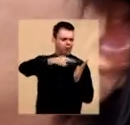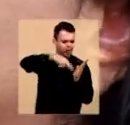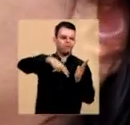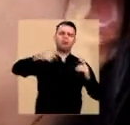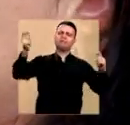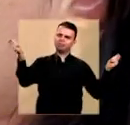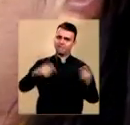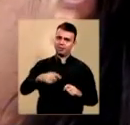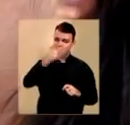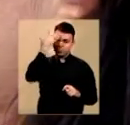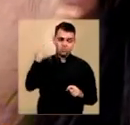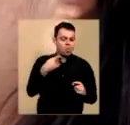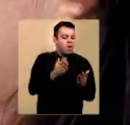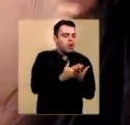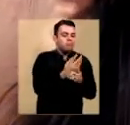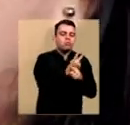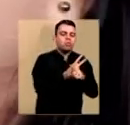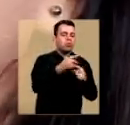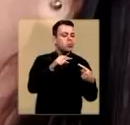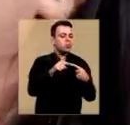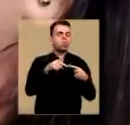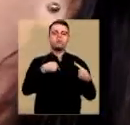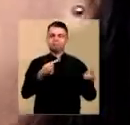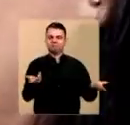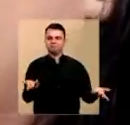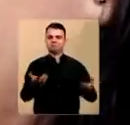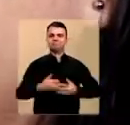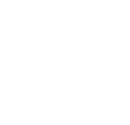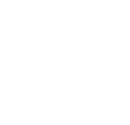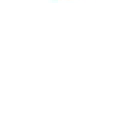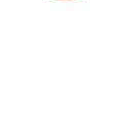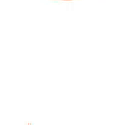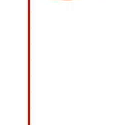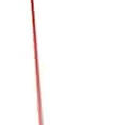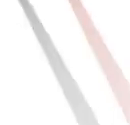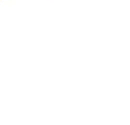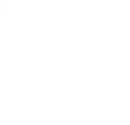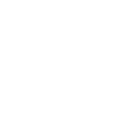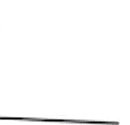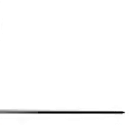goste de ler. Existe aquela pessoa que ainda não encontrou o livro certo.